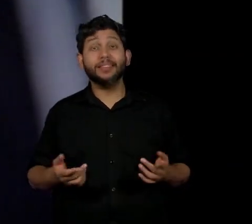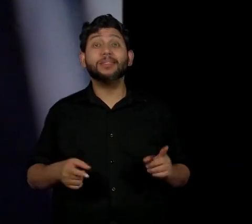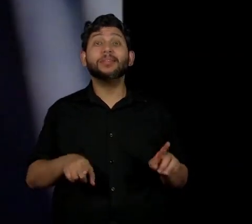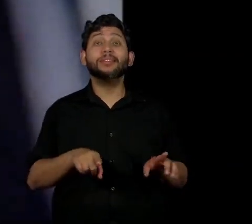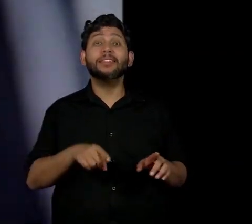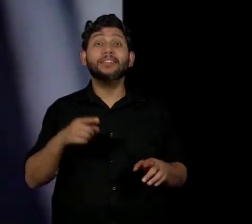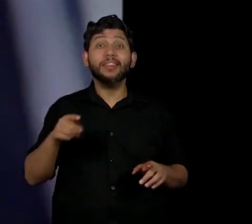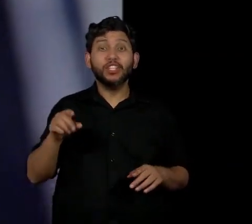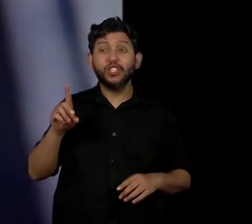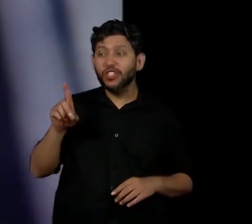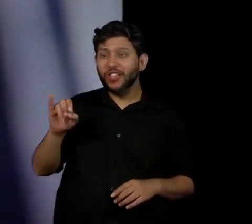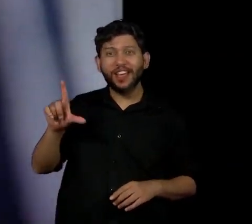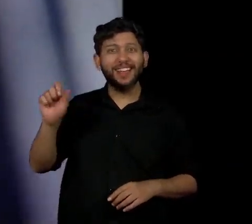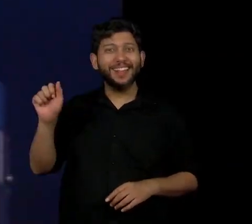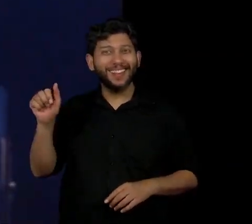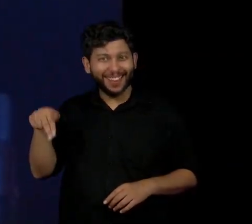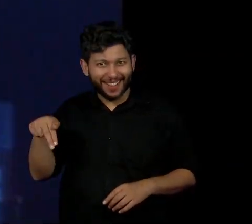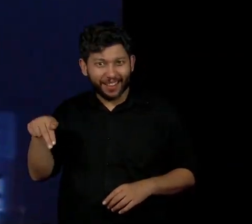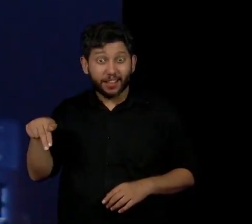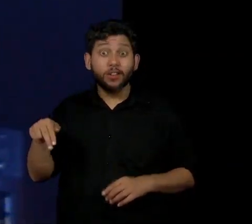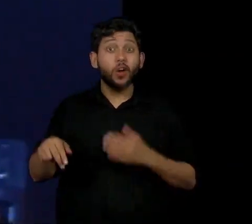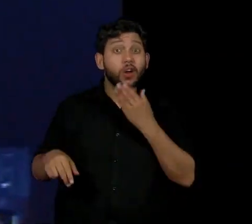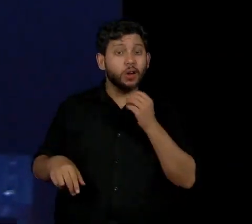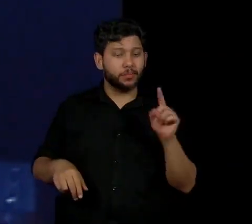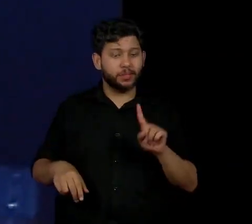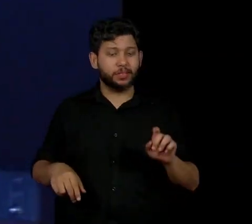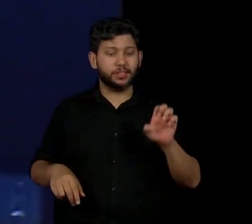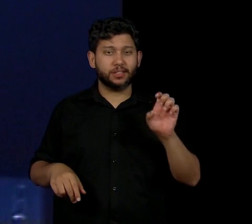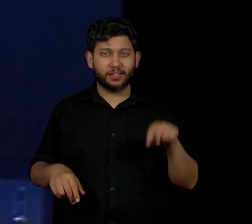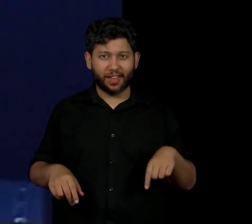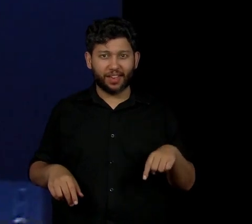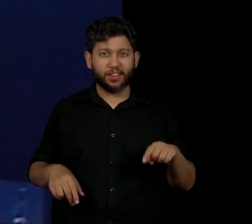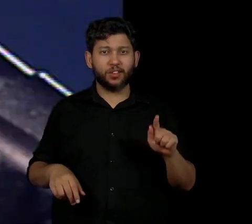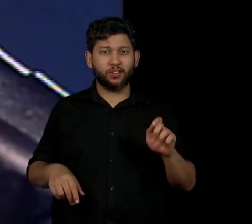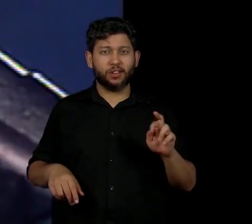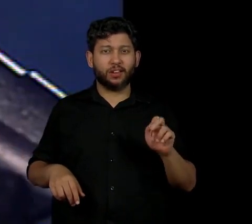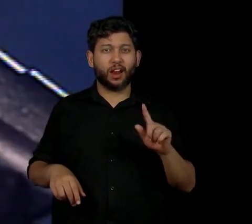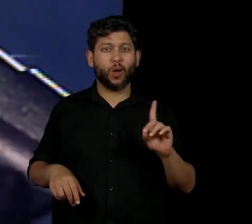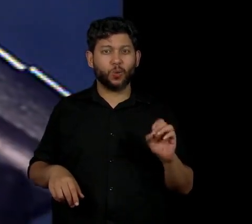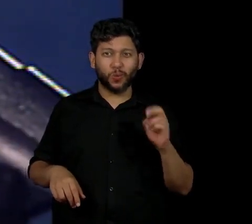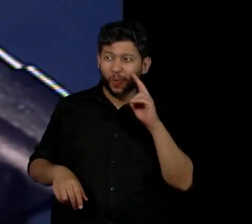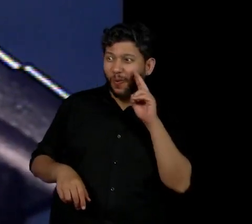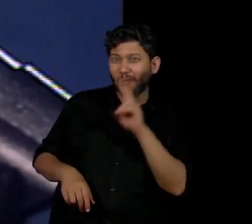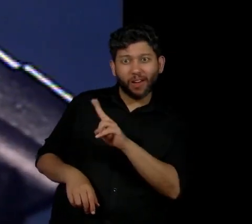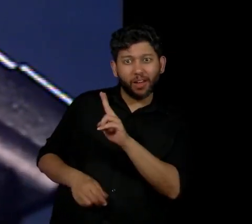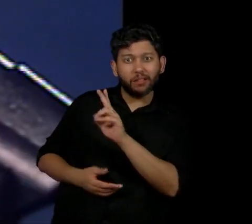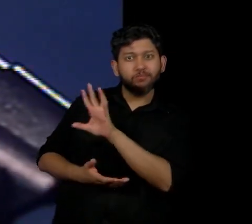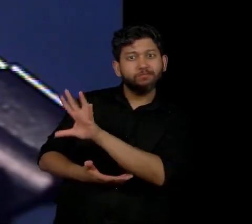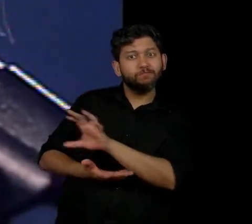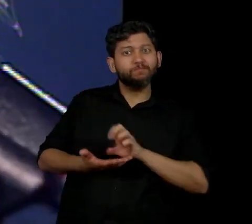inúmeros talentos, como Zé Geraldo, que até hoje bebe dessa rica fonte.